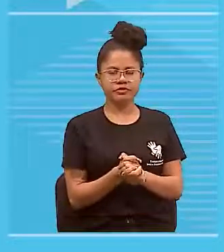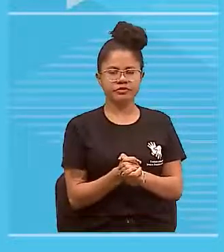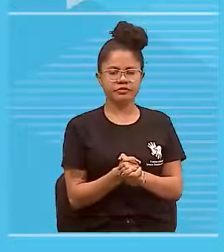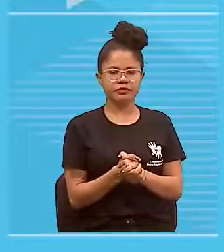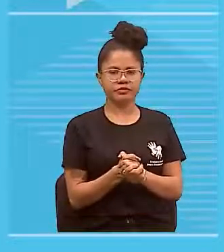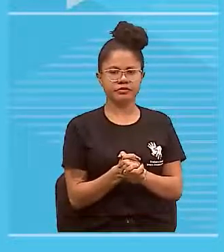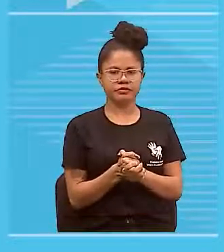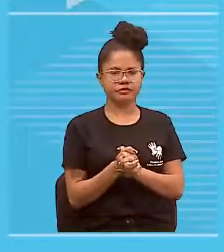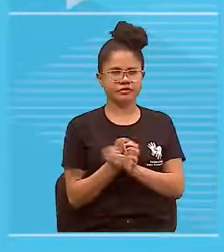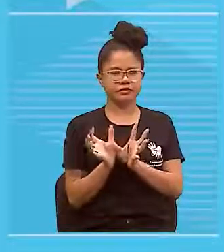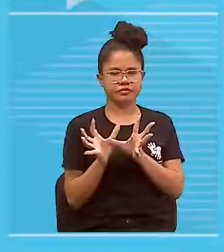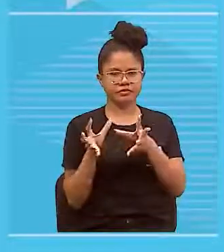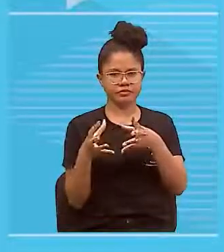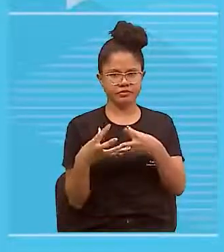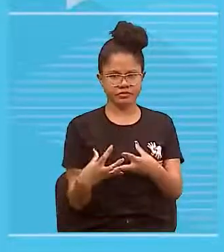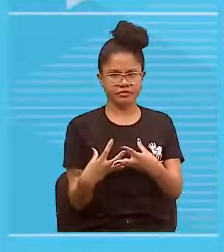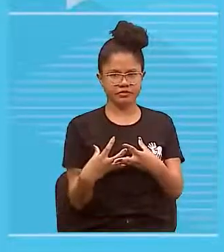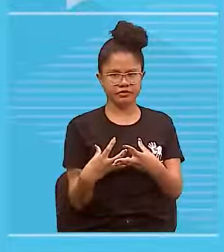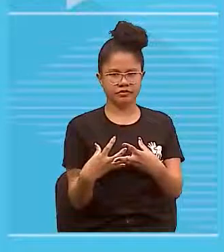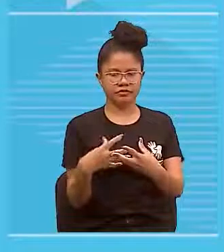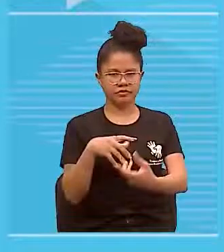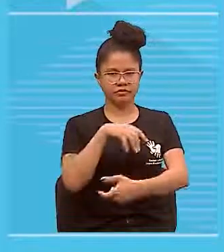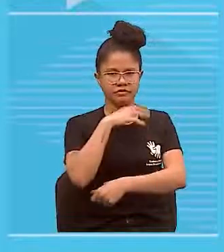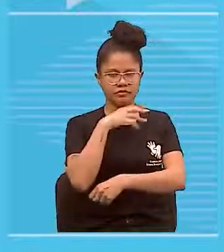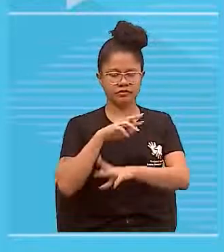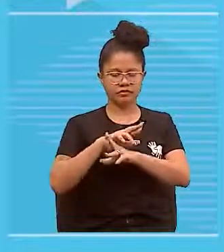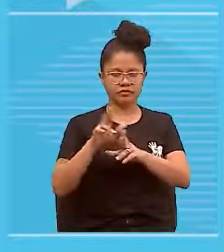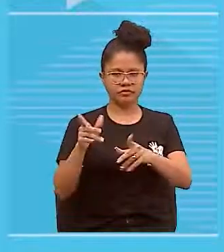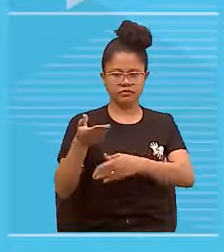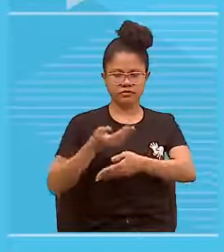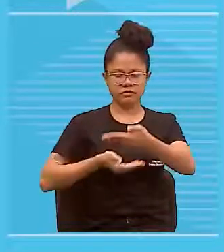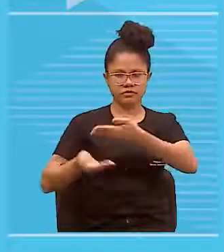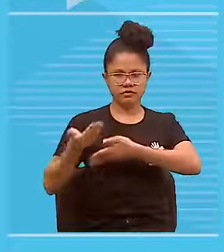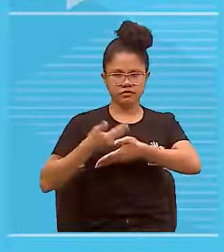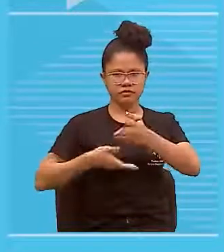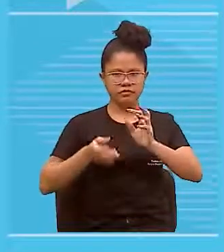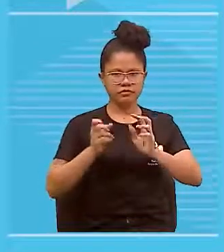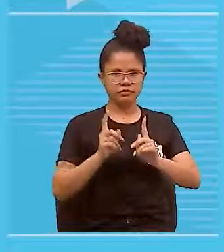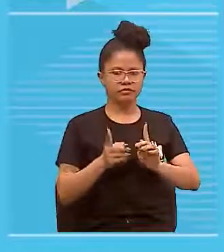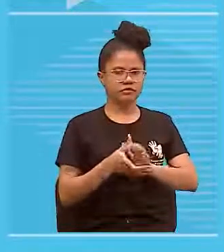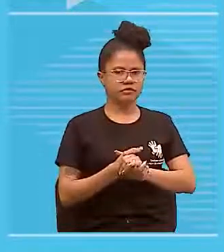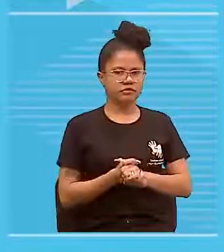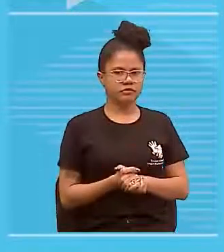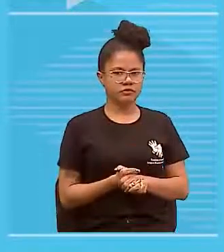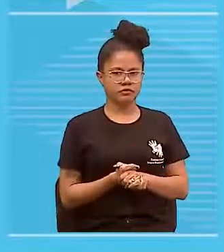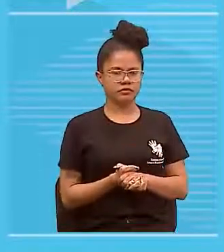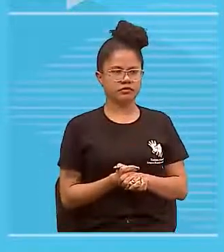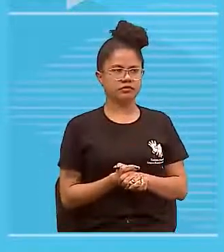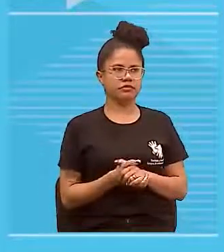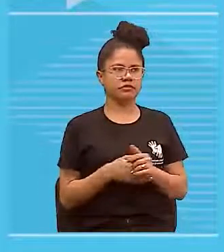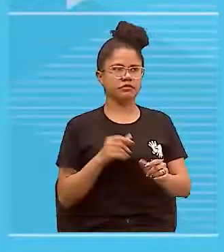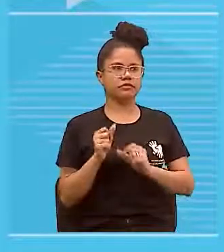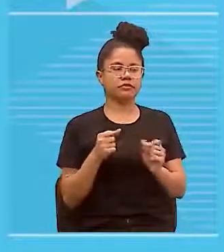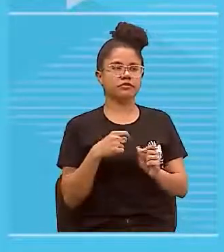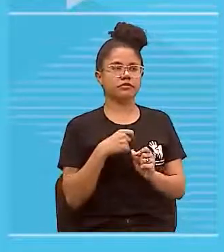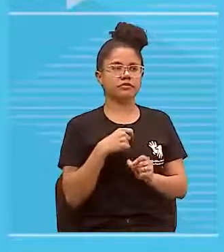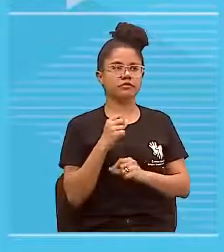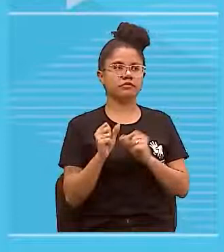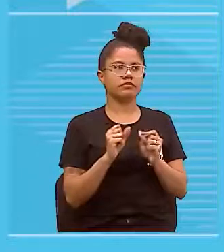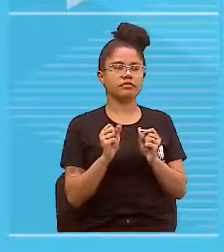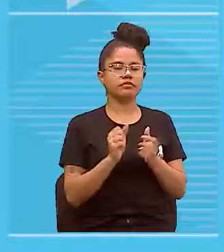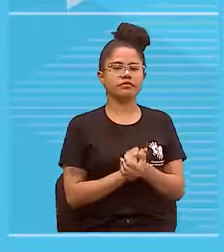o agrupamento de espécies diferentes que interagem entre si. Agora, professora, o que é que vai ser